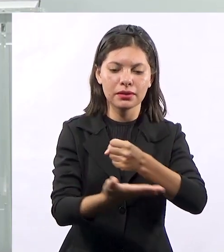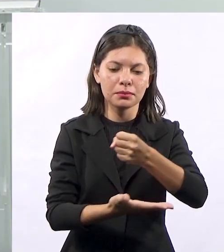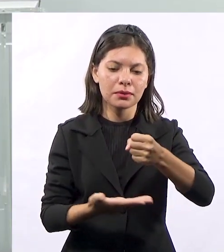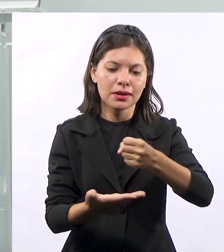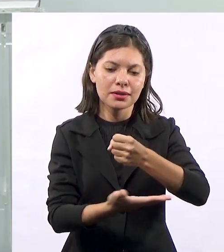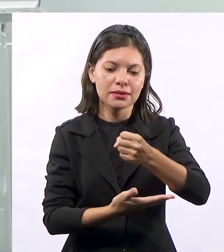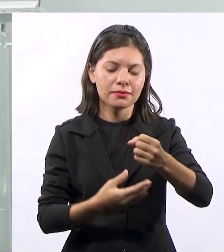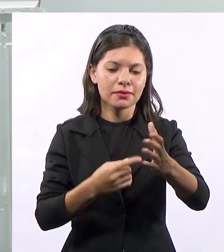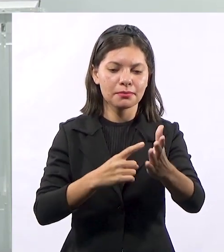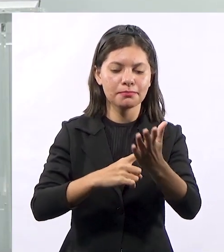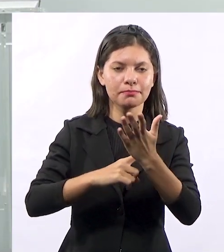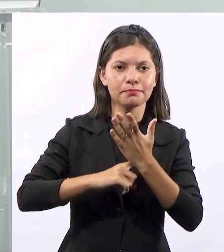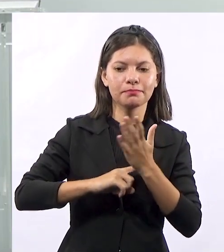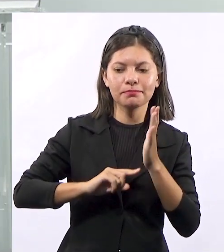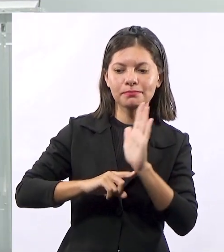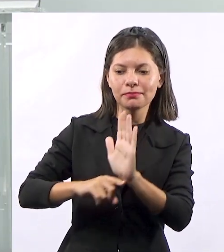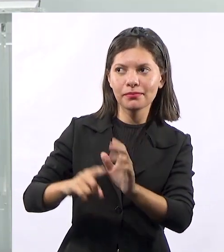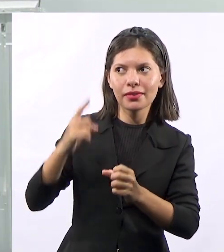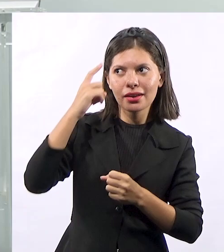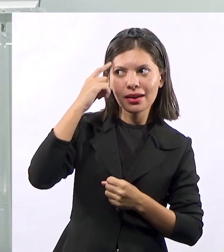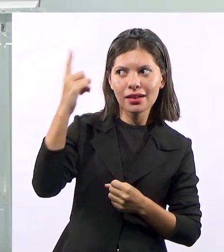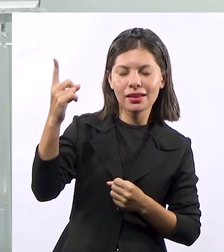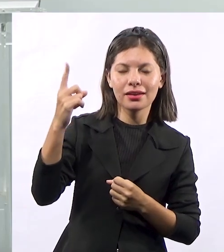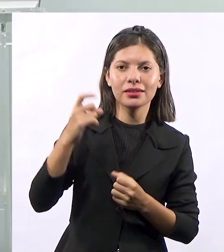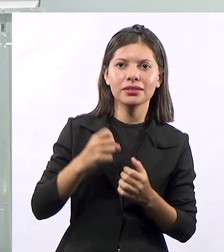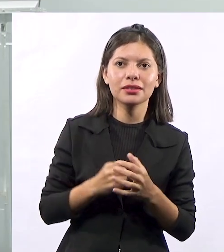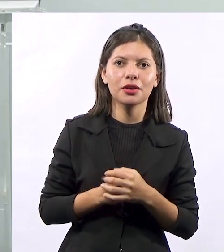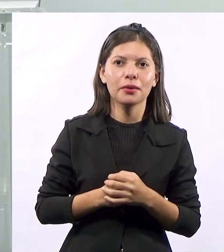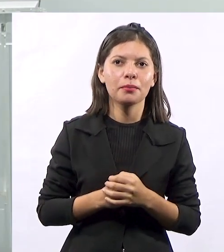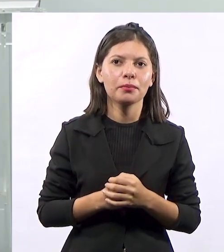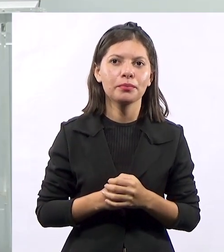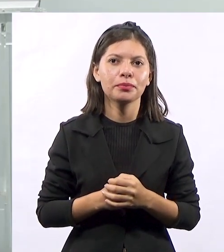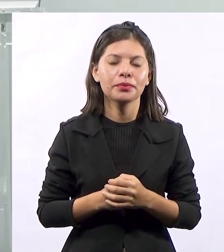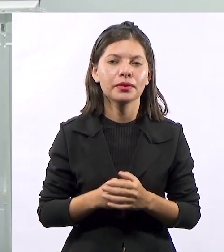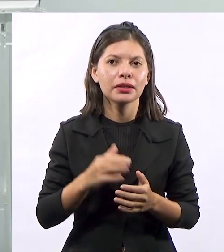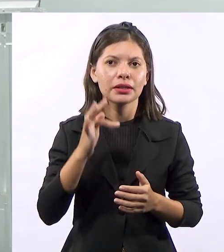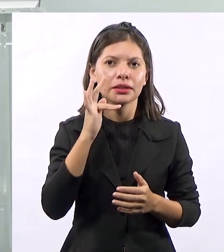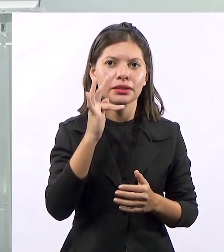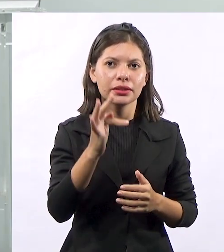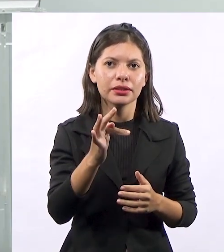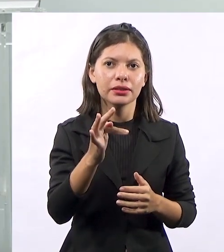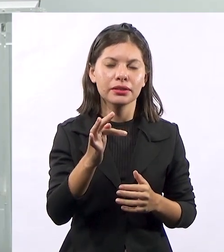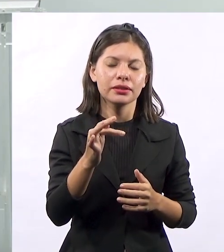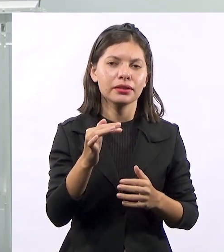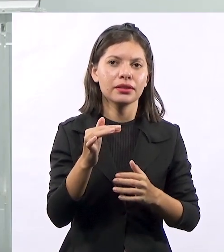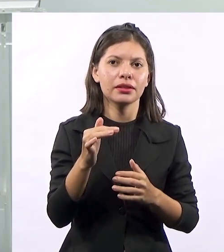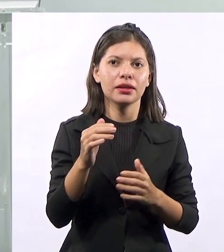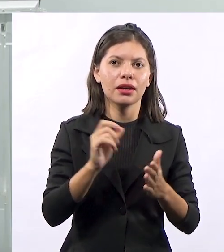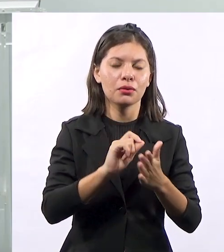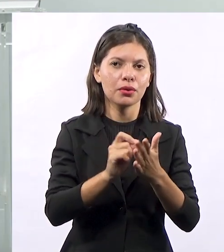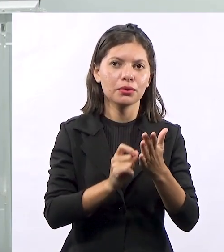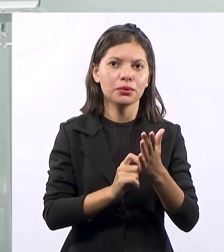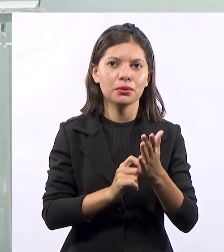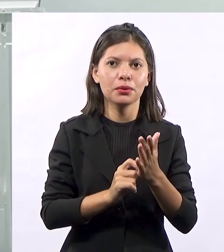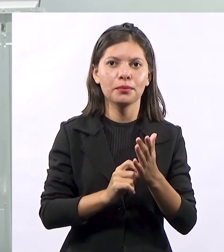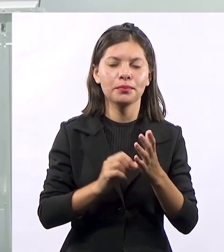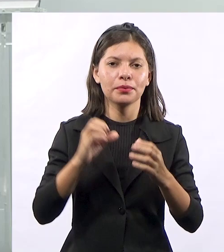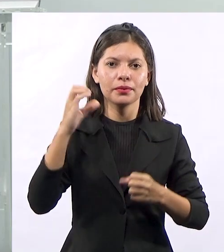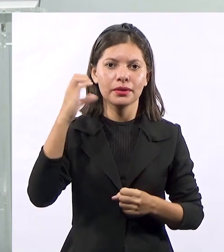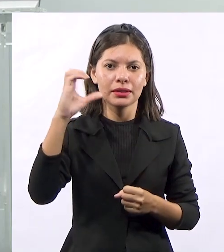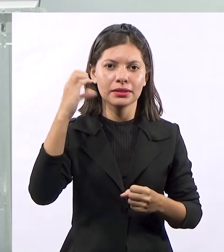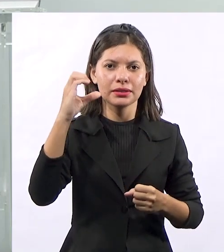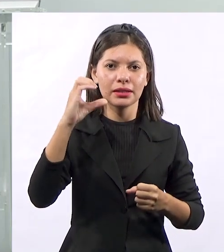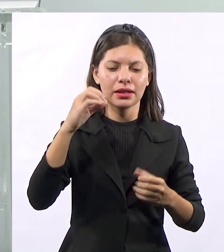aquilo que vai ancorar suas ideias. Como dizia Lavoisier, na ciência nada se perde, né? Tudo